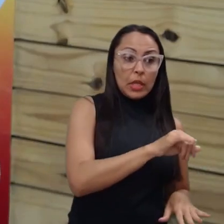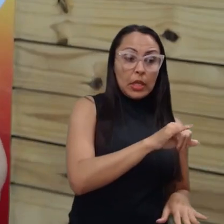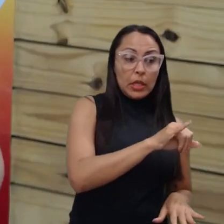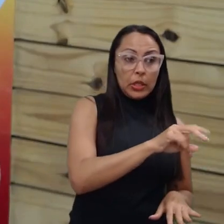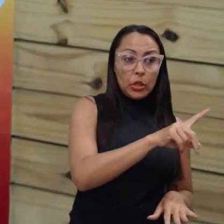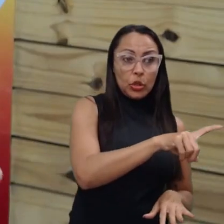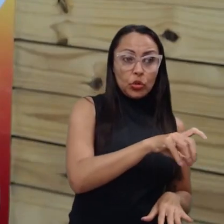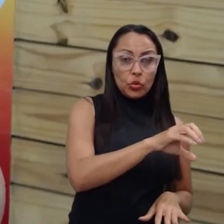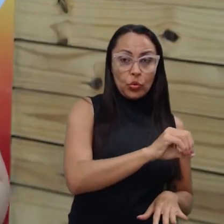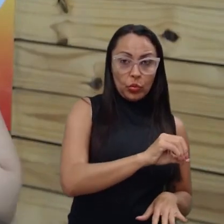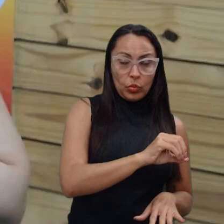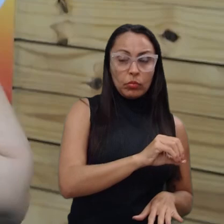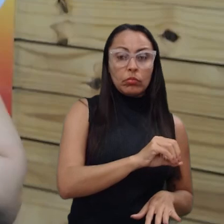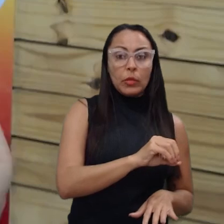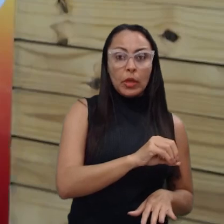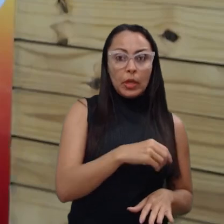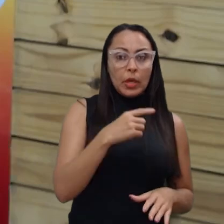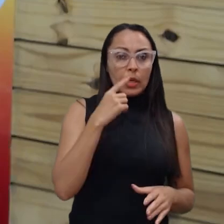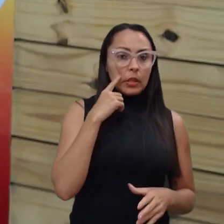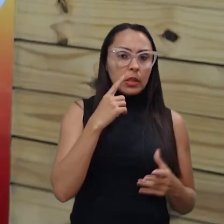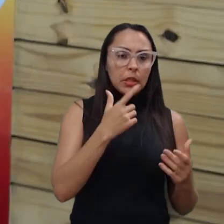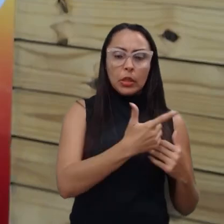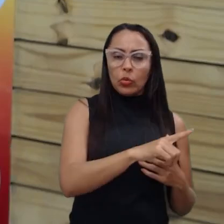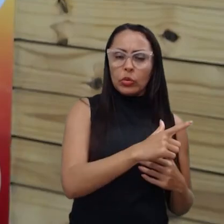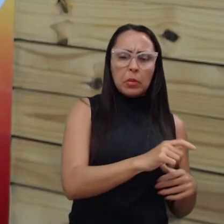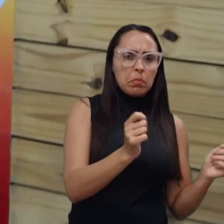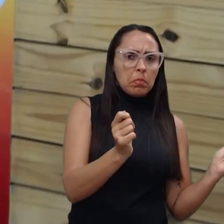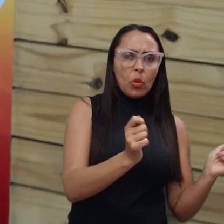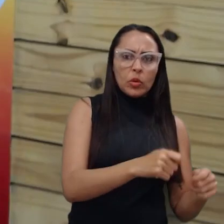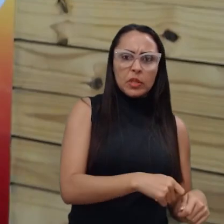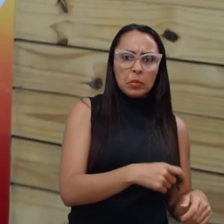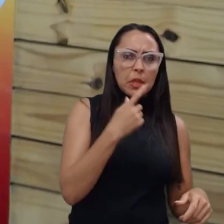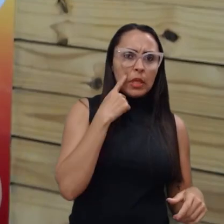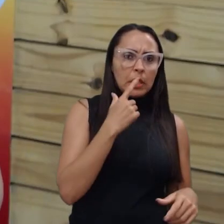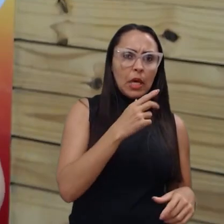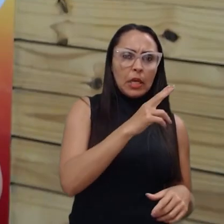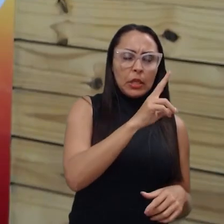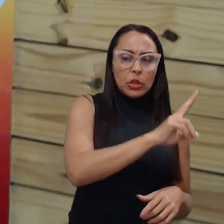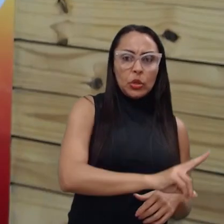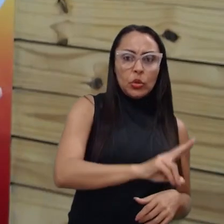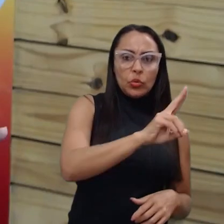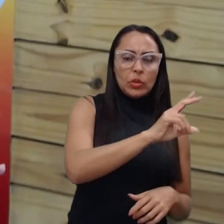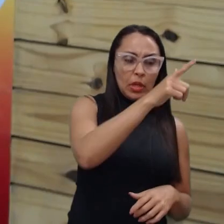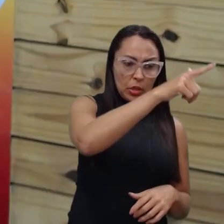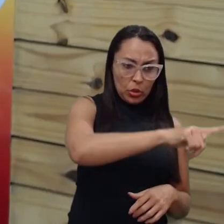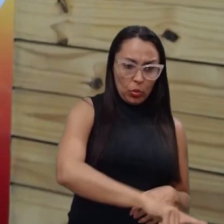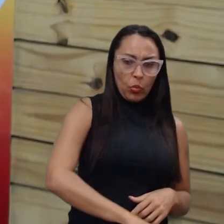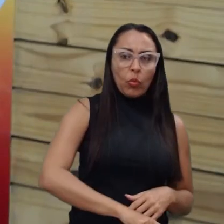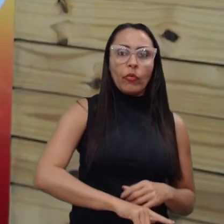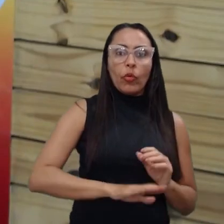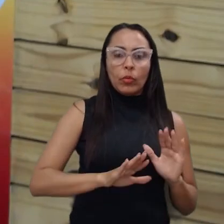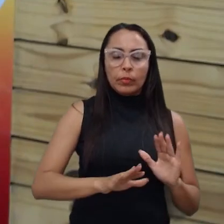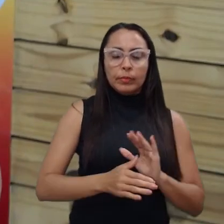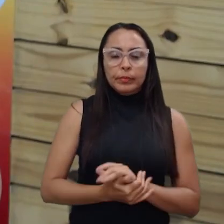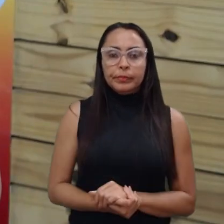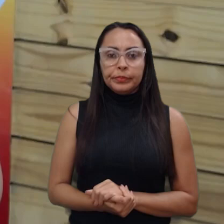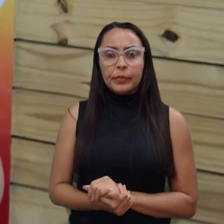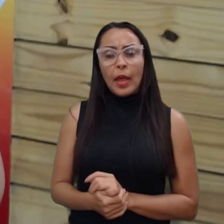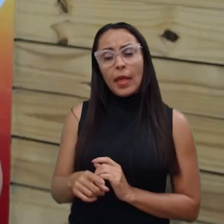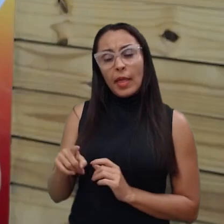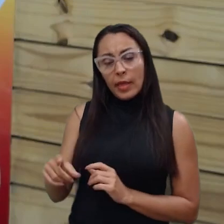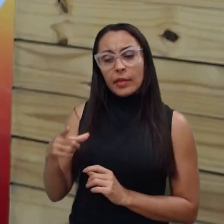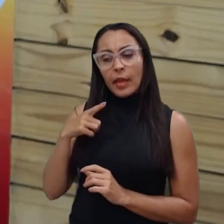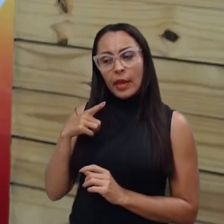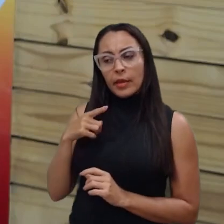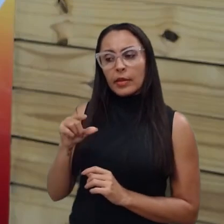chama de resíduo, que não há possibilidade dele ser reutilizado ou entrar novamente na cadeia produtiva, e o